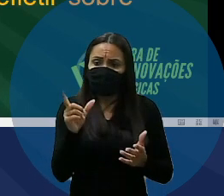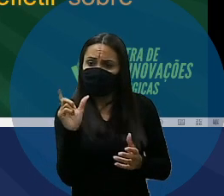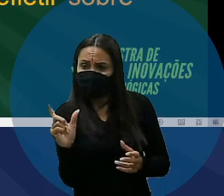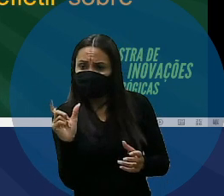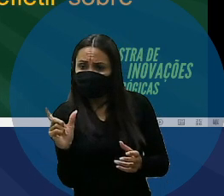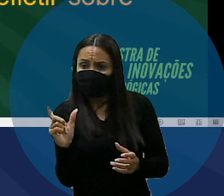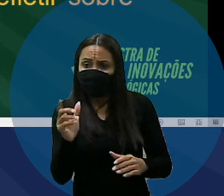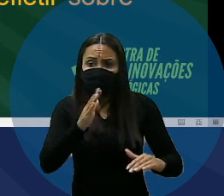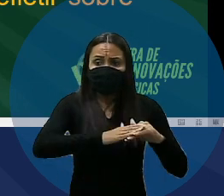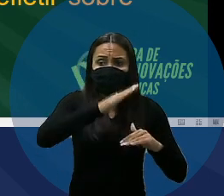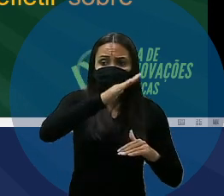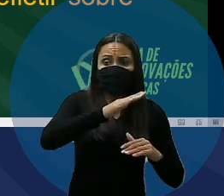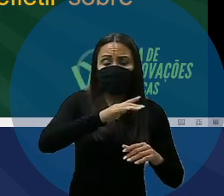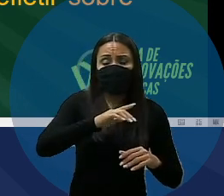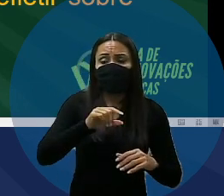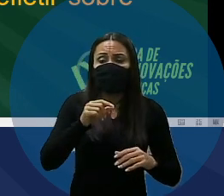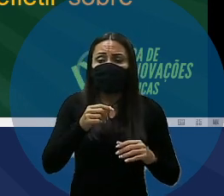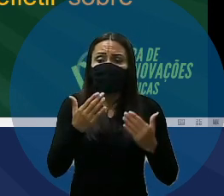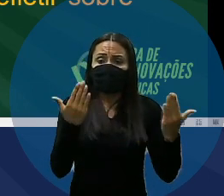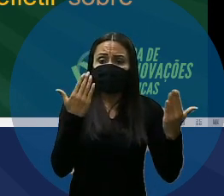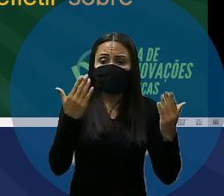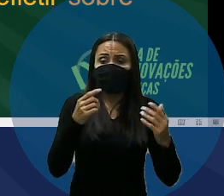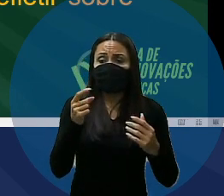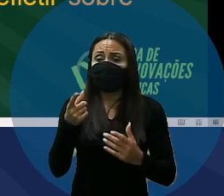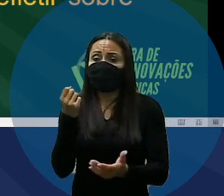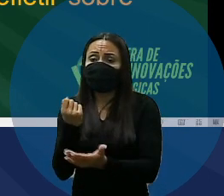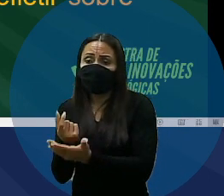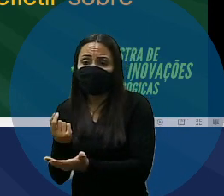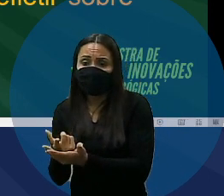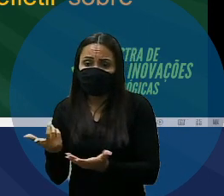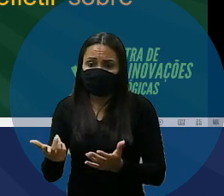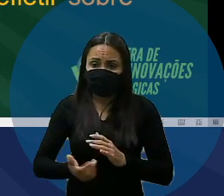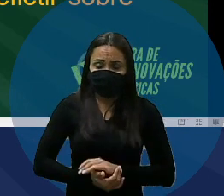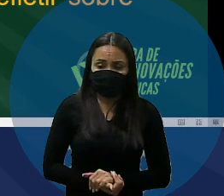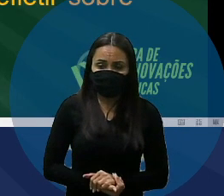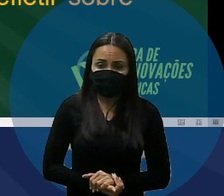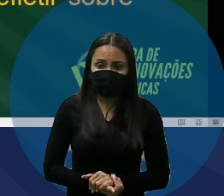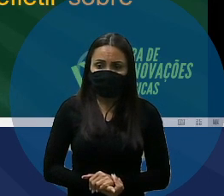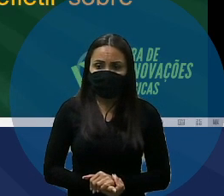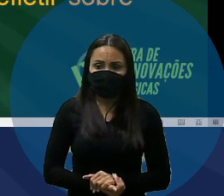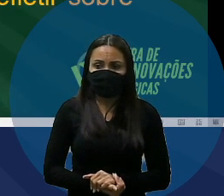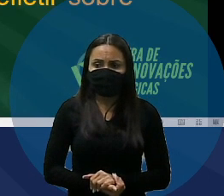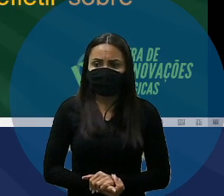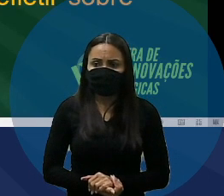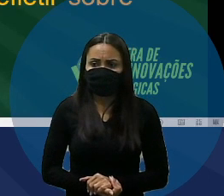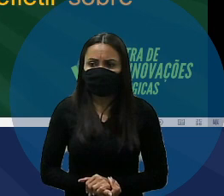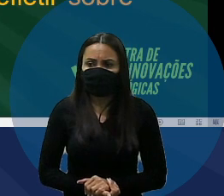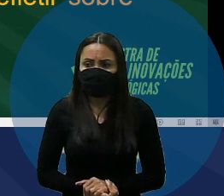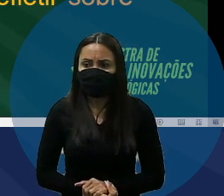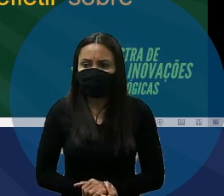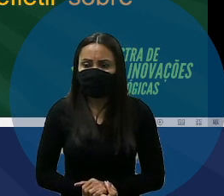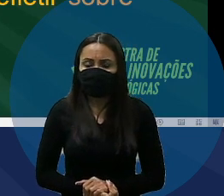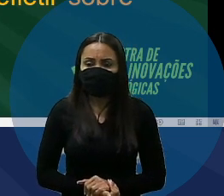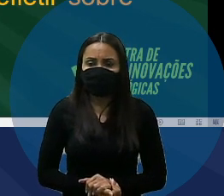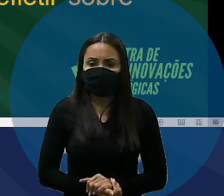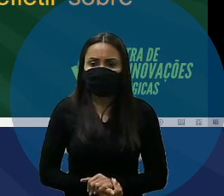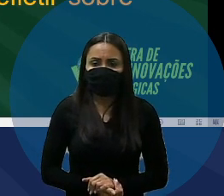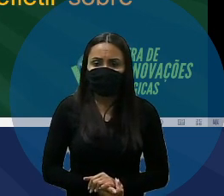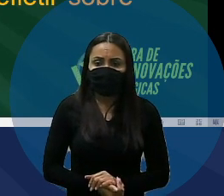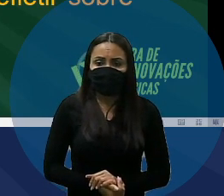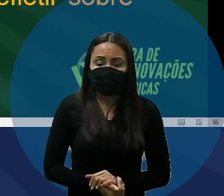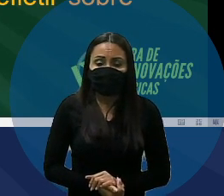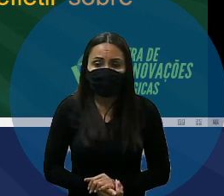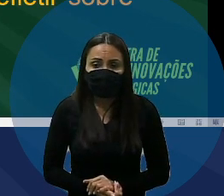maiores do que a dívida que se tem. Então, numa situação dessa, para você quitar a dívida, seria mais viável